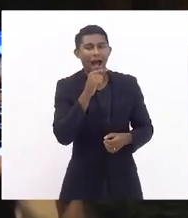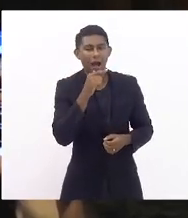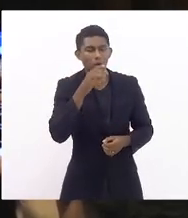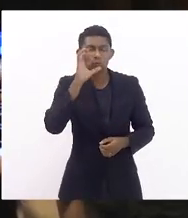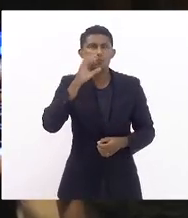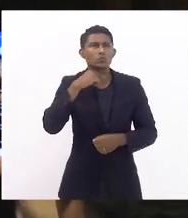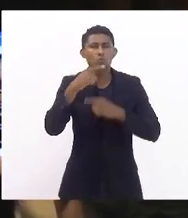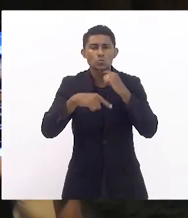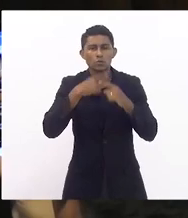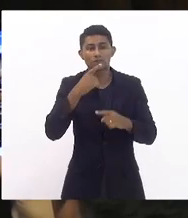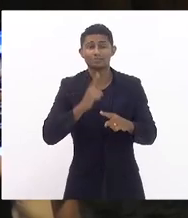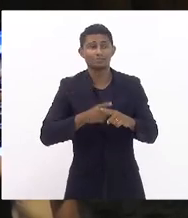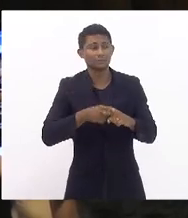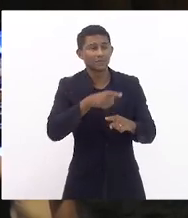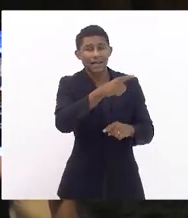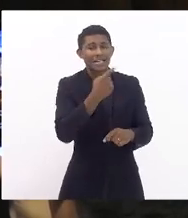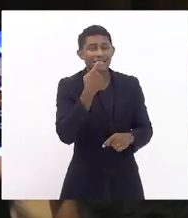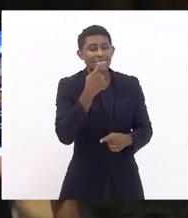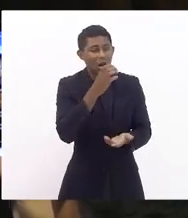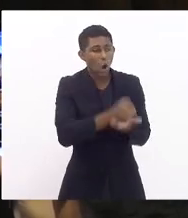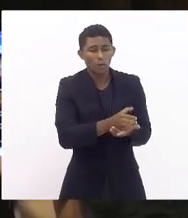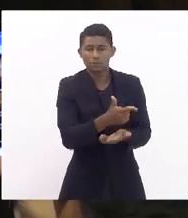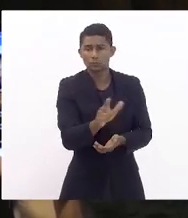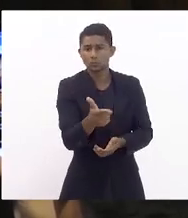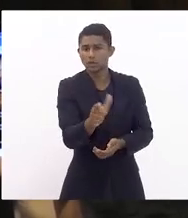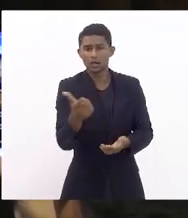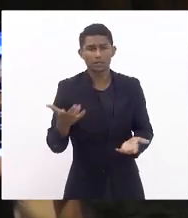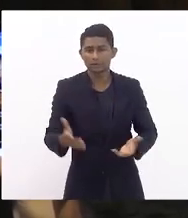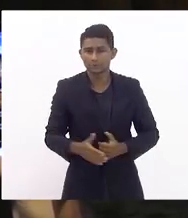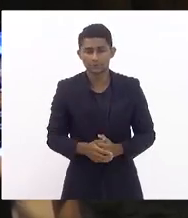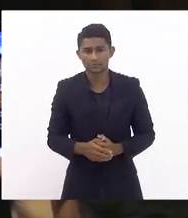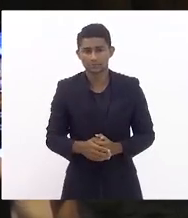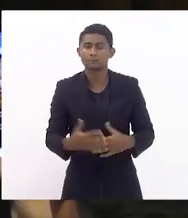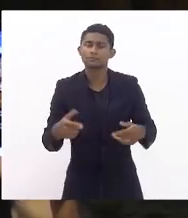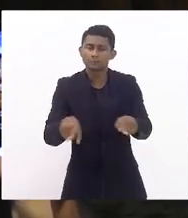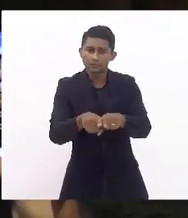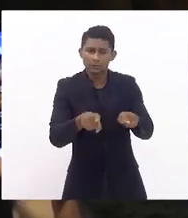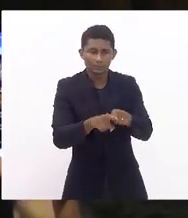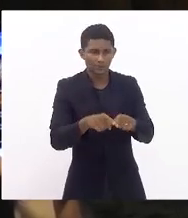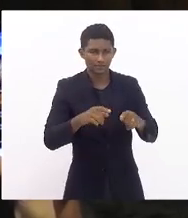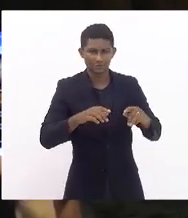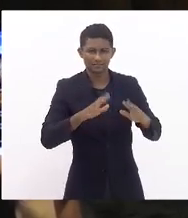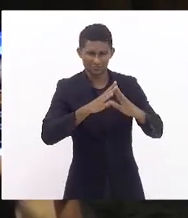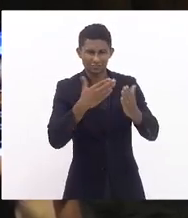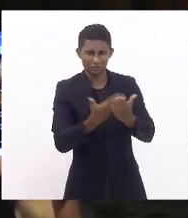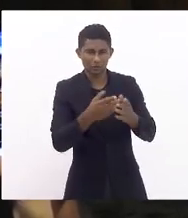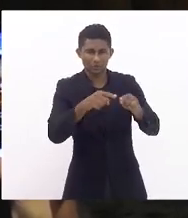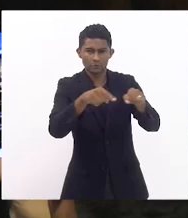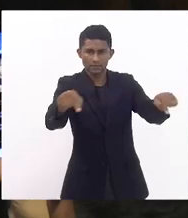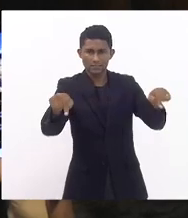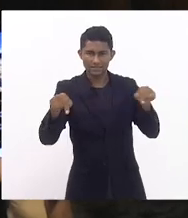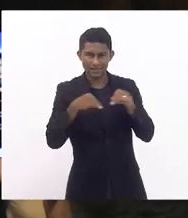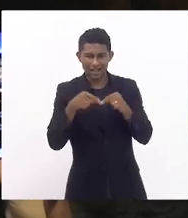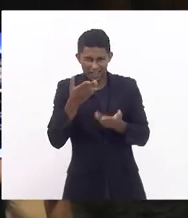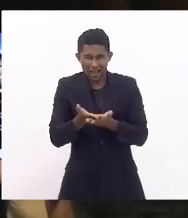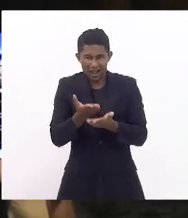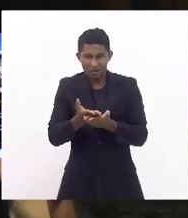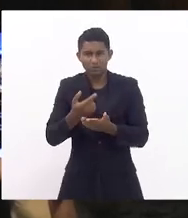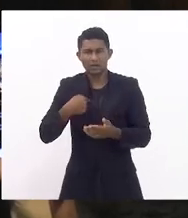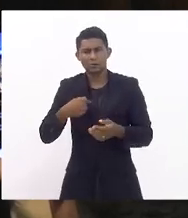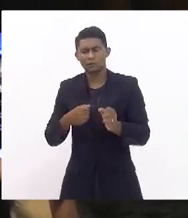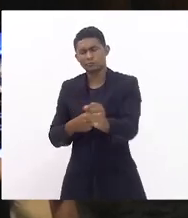vai estar impossibilitada. E eu fui na sala de aula. Quando eu abri a porta e